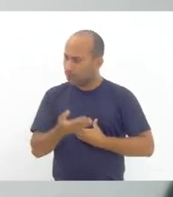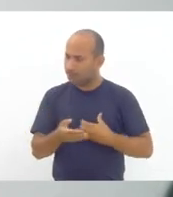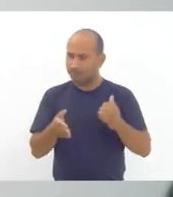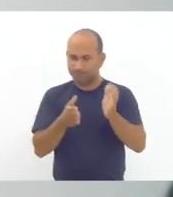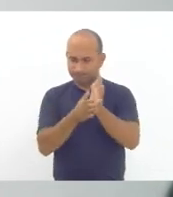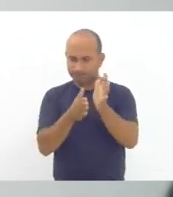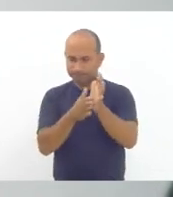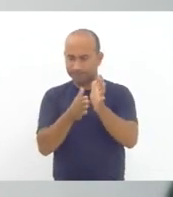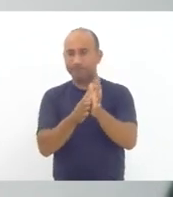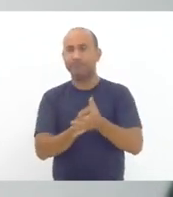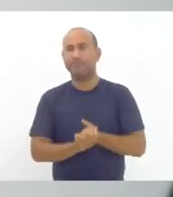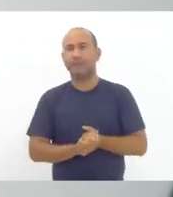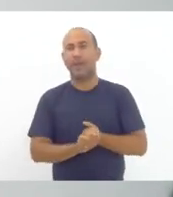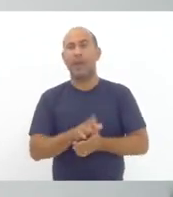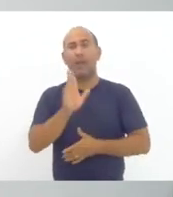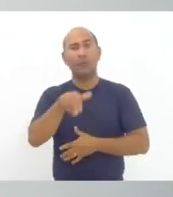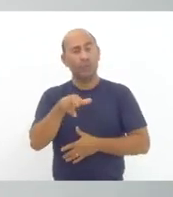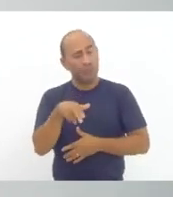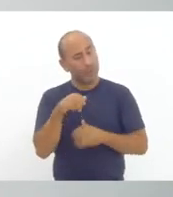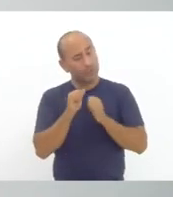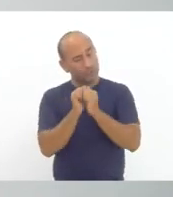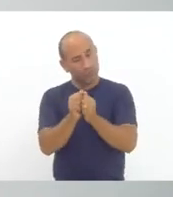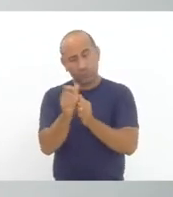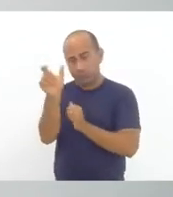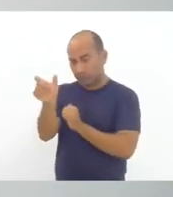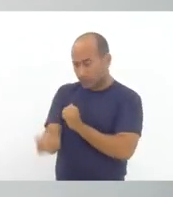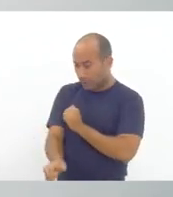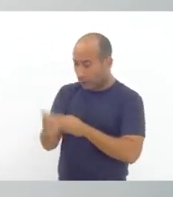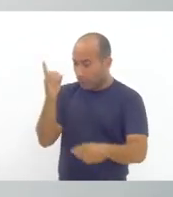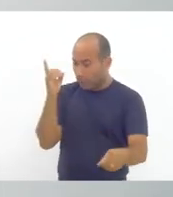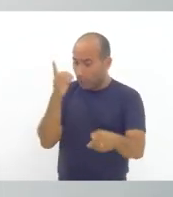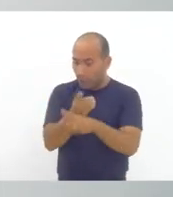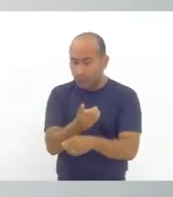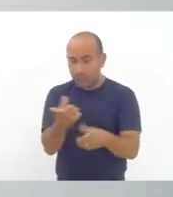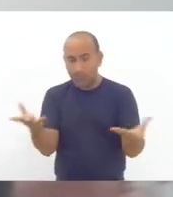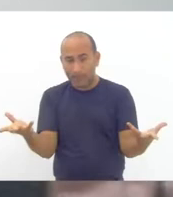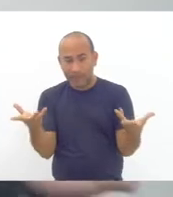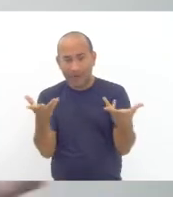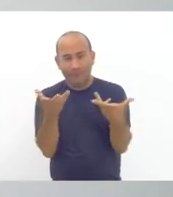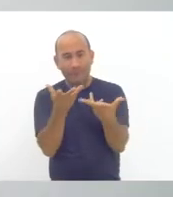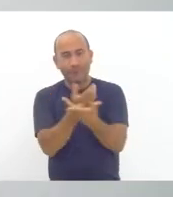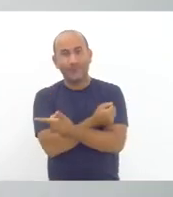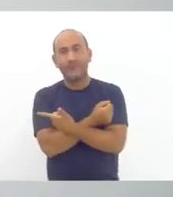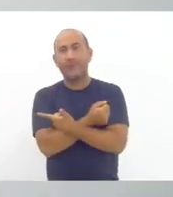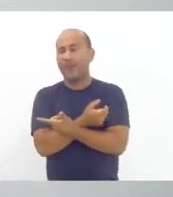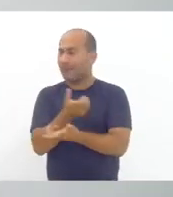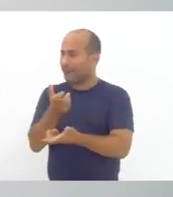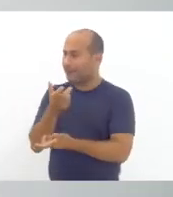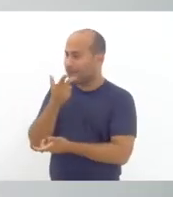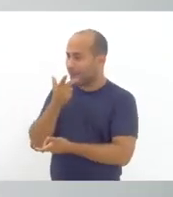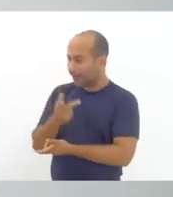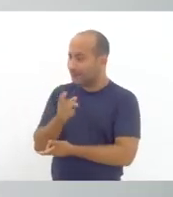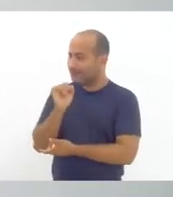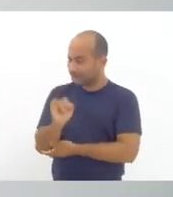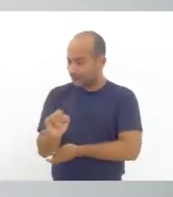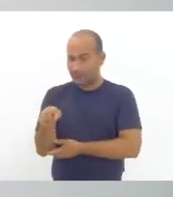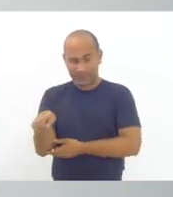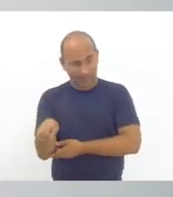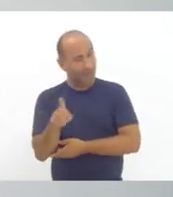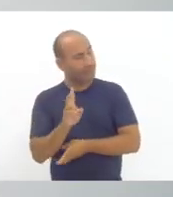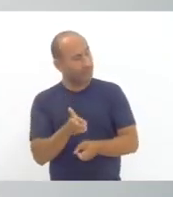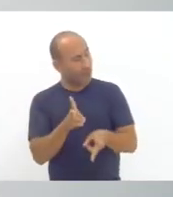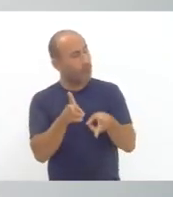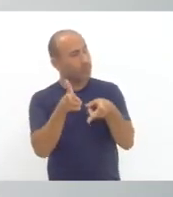eu nunca tive com o bap em um encontro tão solene quero ver a sua fala se você vai manter